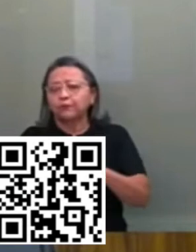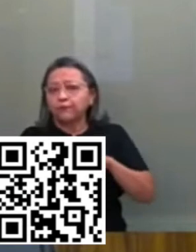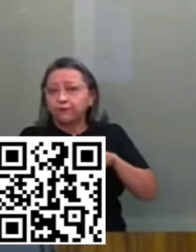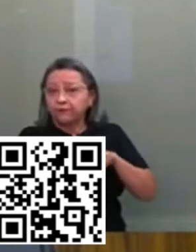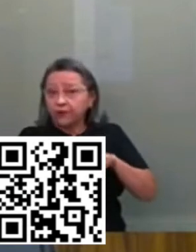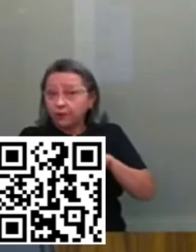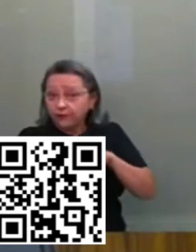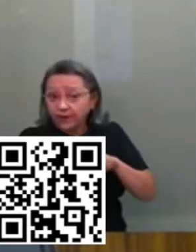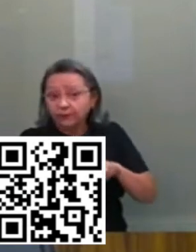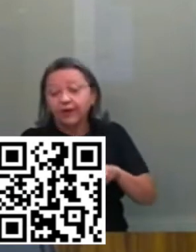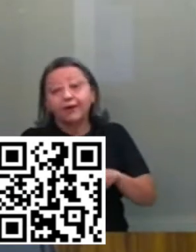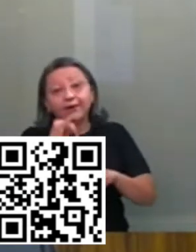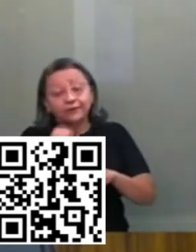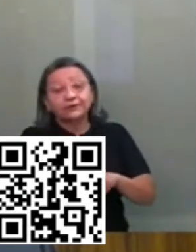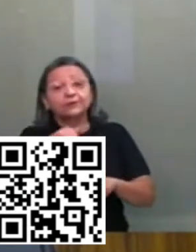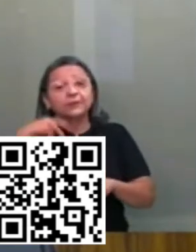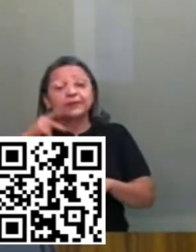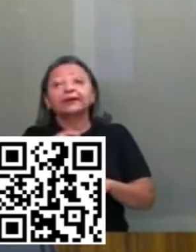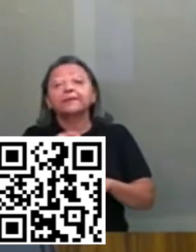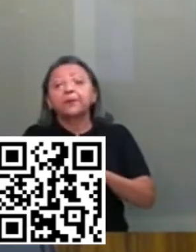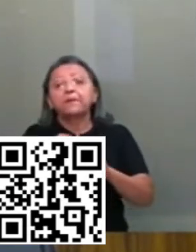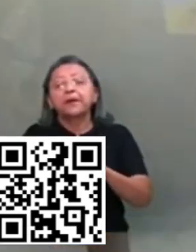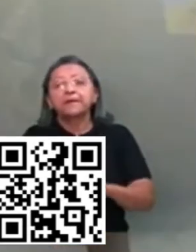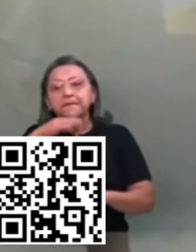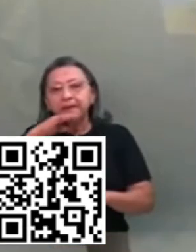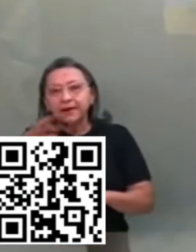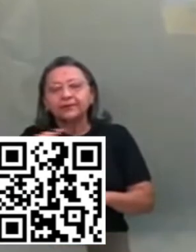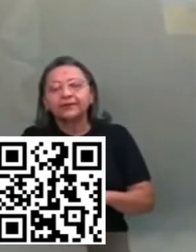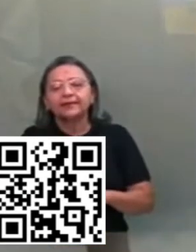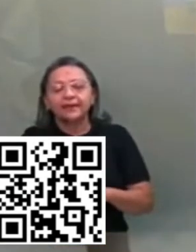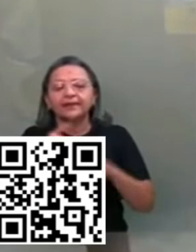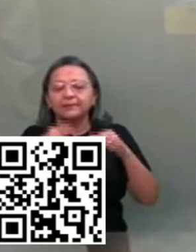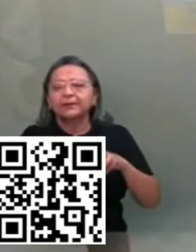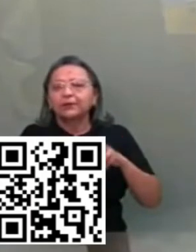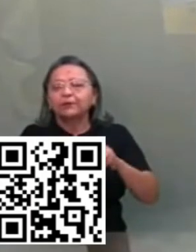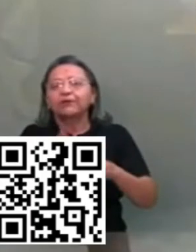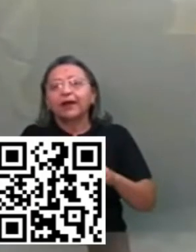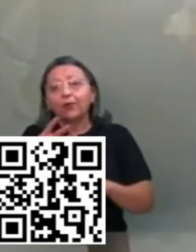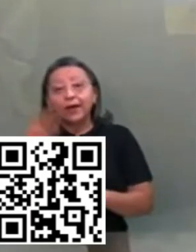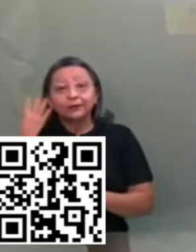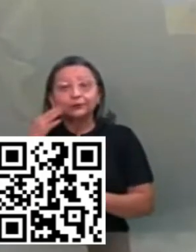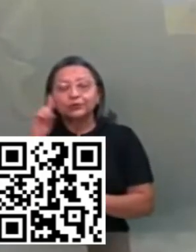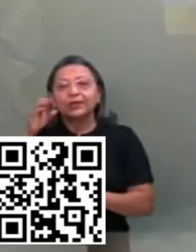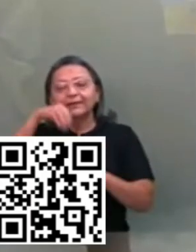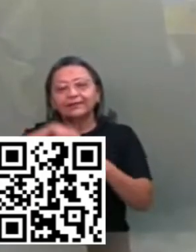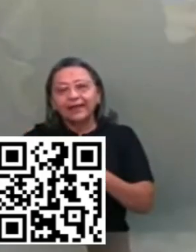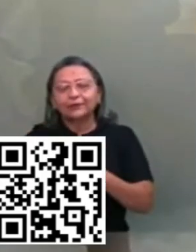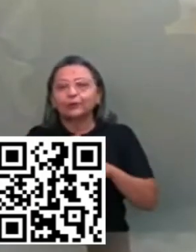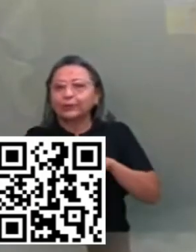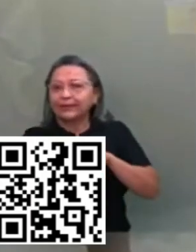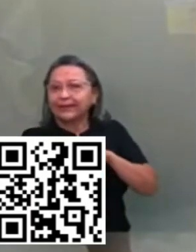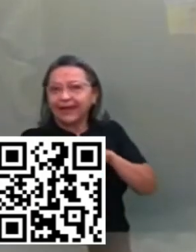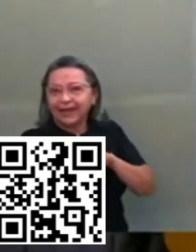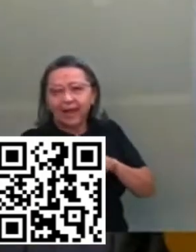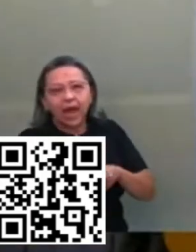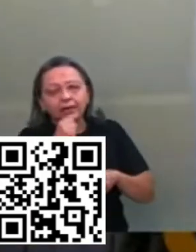aos parlamentares que no próximo mês de março, quem quiser, tem espaço para todo mundo, vão ficar 4 dias dentro de um trem. Só não sei o trecho